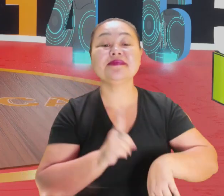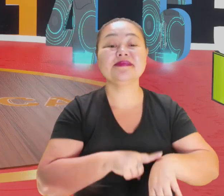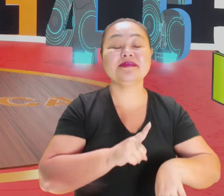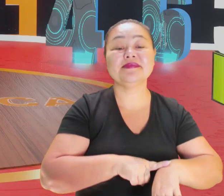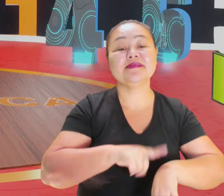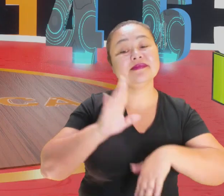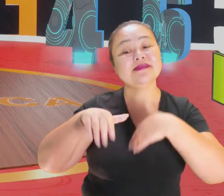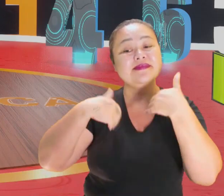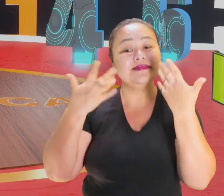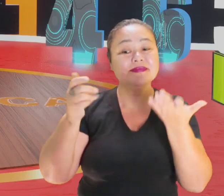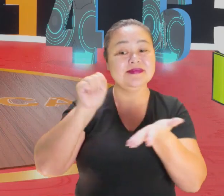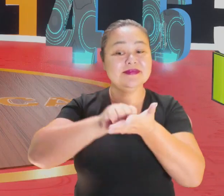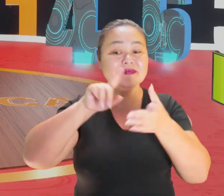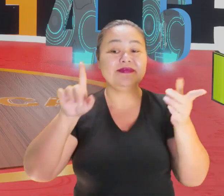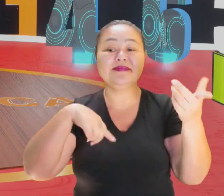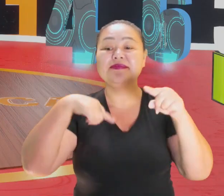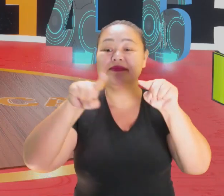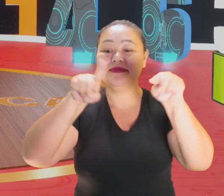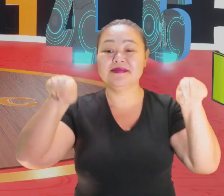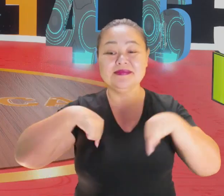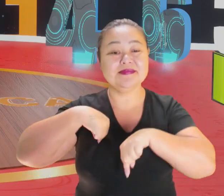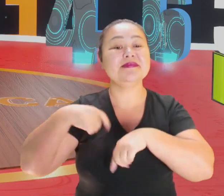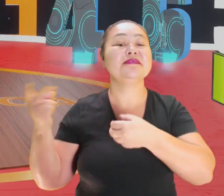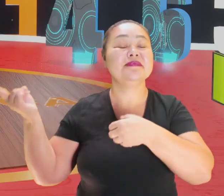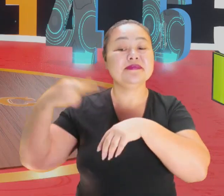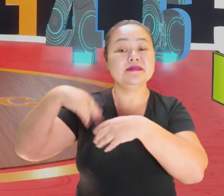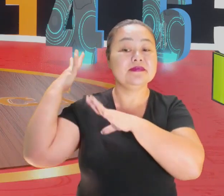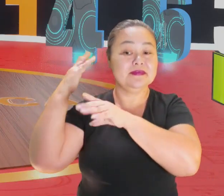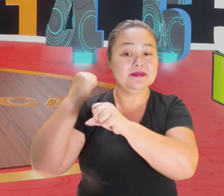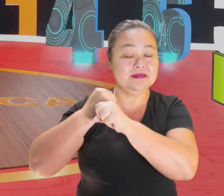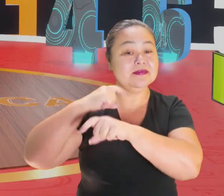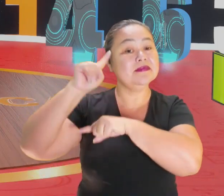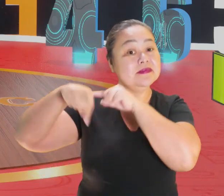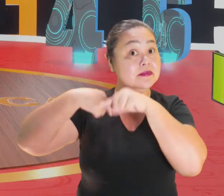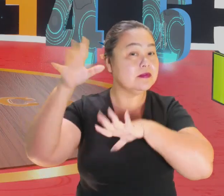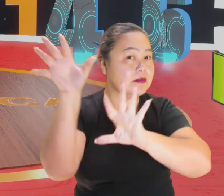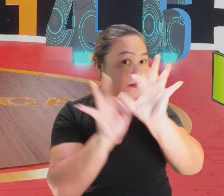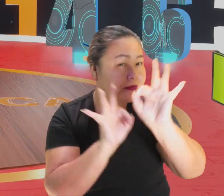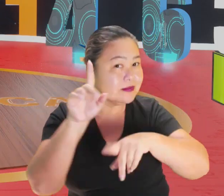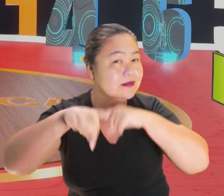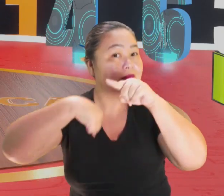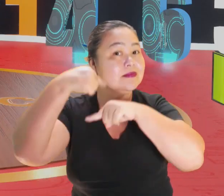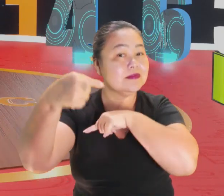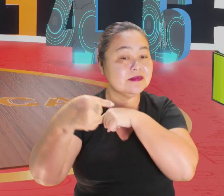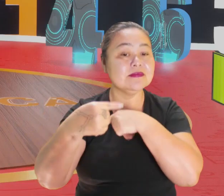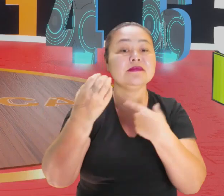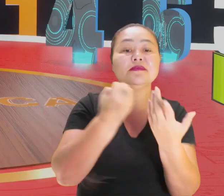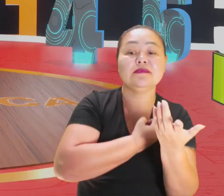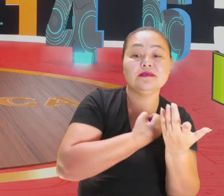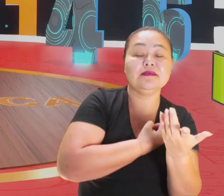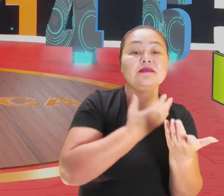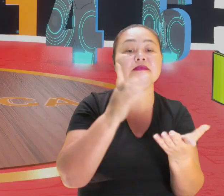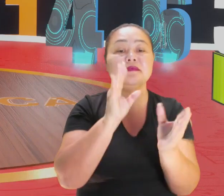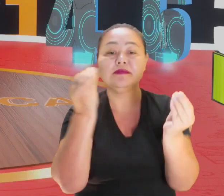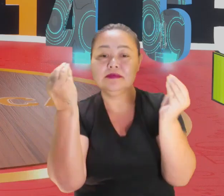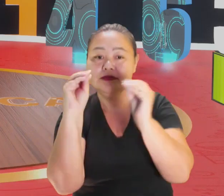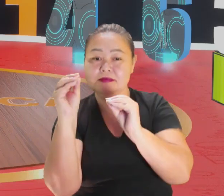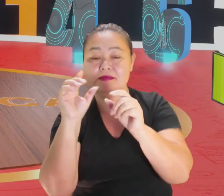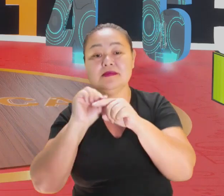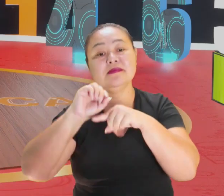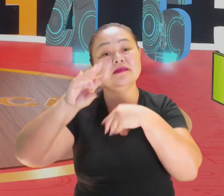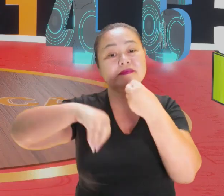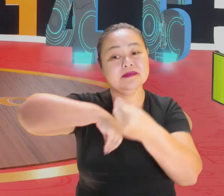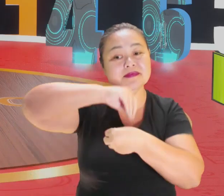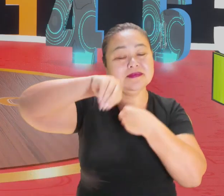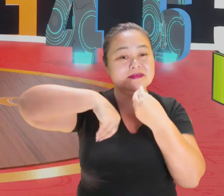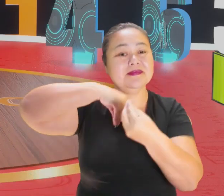agora vamos às atividades de sala, né? A gente volta um pouquinho com a revisão, mas já vai se preparando para essa parte aí do valor numérico, da expressão e